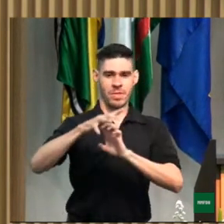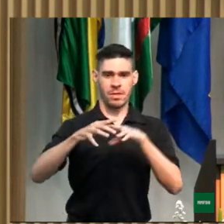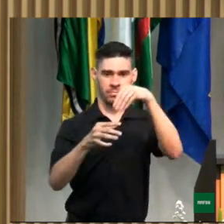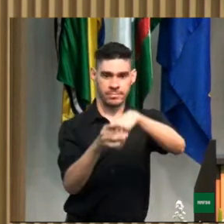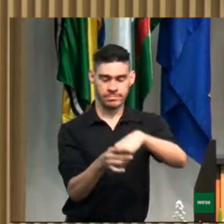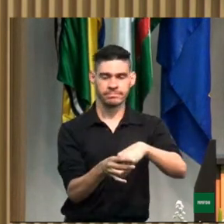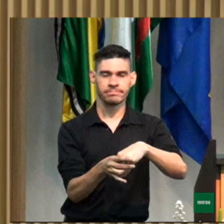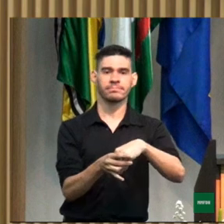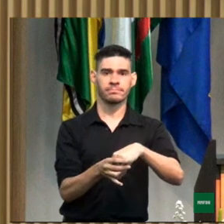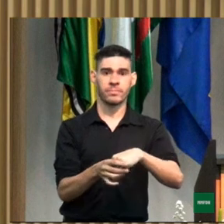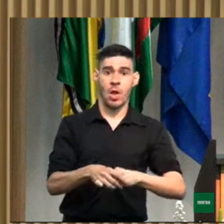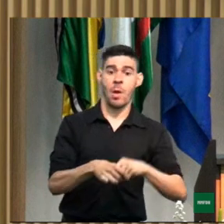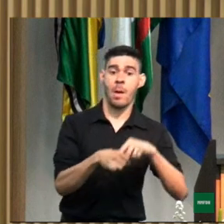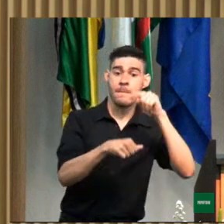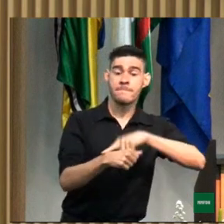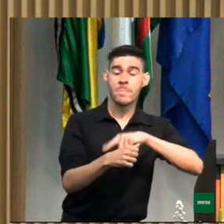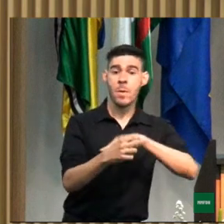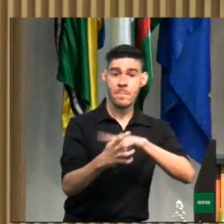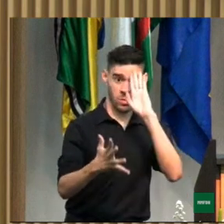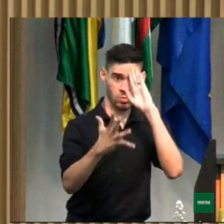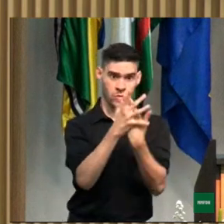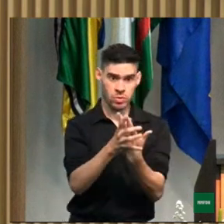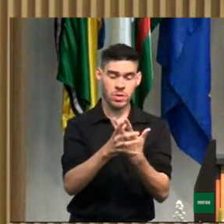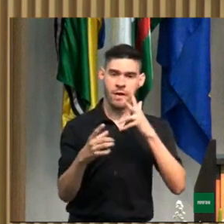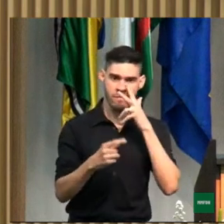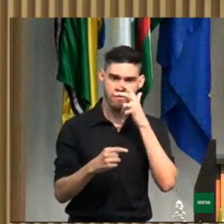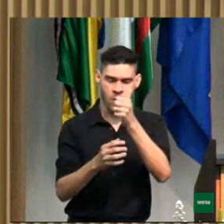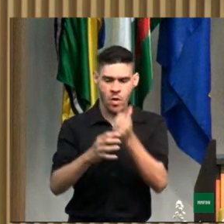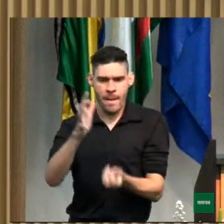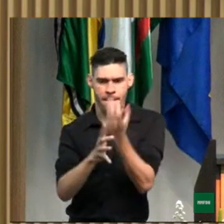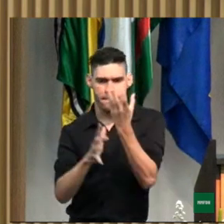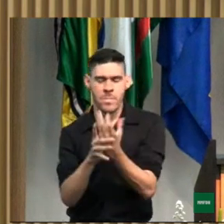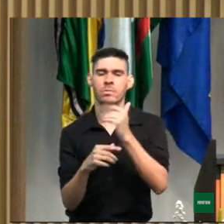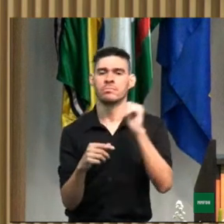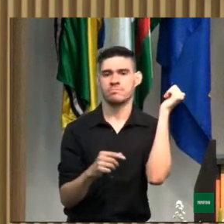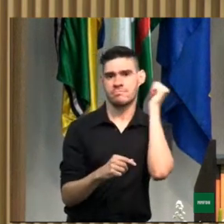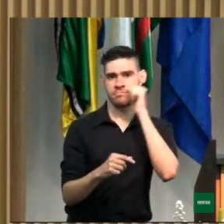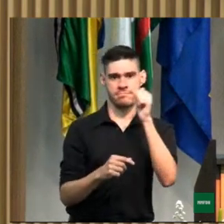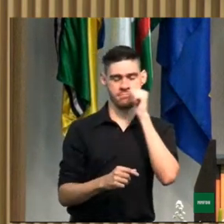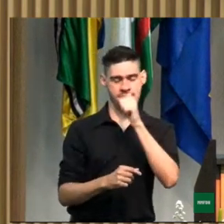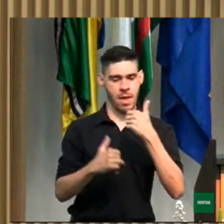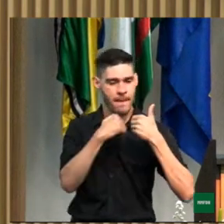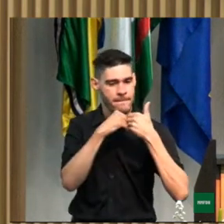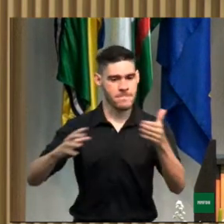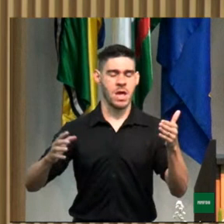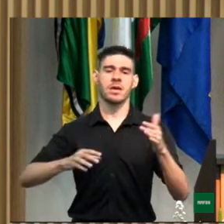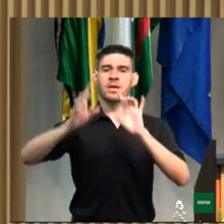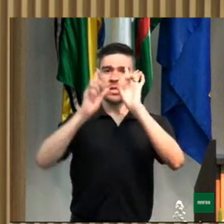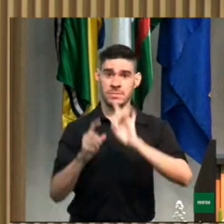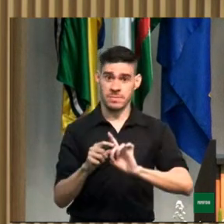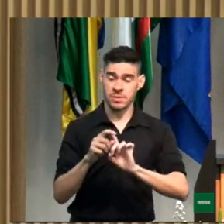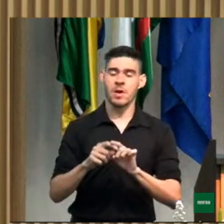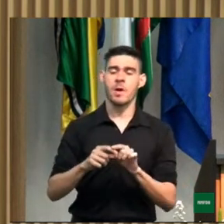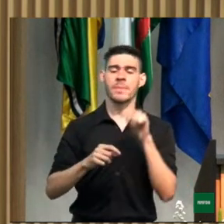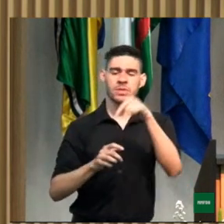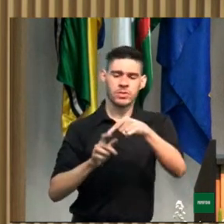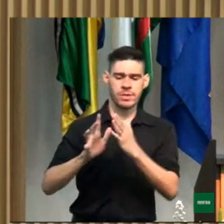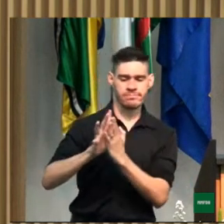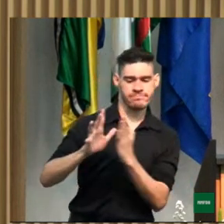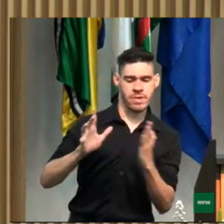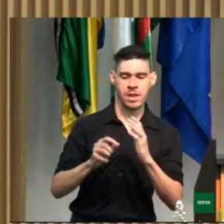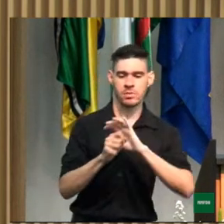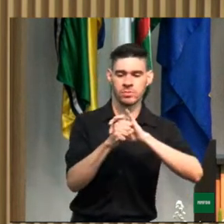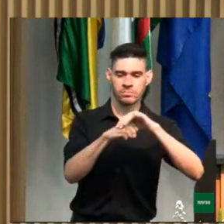apostar na força produtiva das mulheres para abrir portas, especialmente nesse período de pandemia,